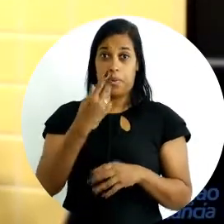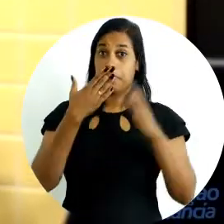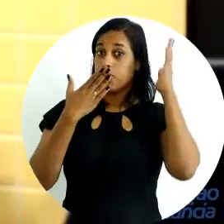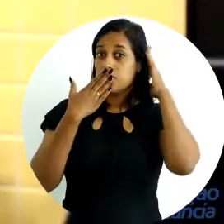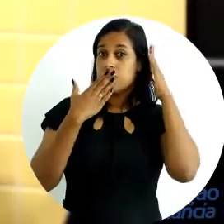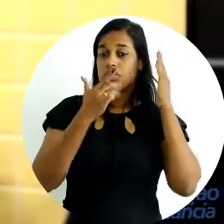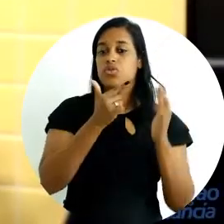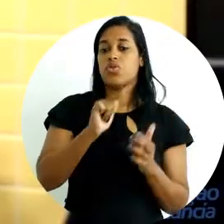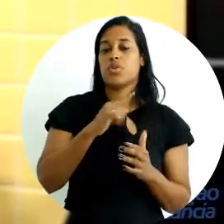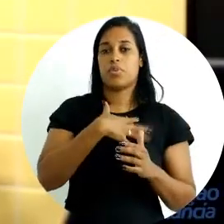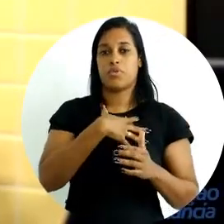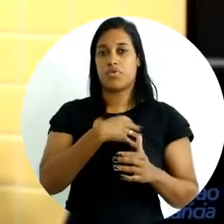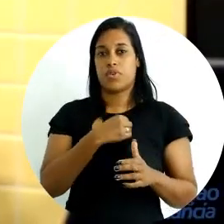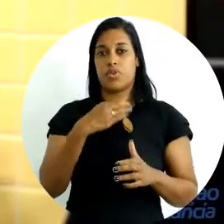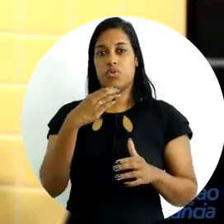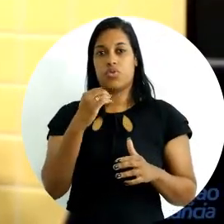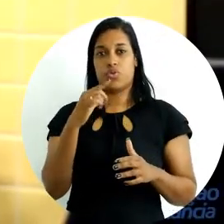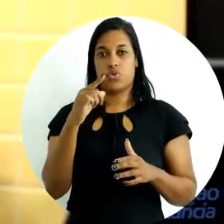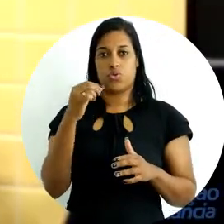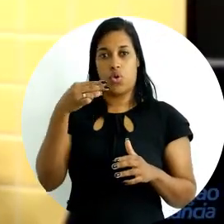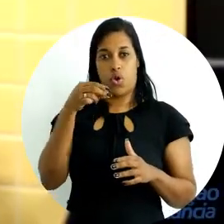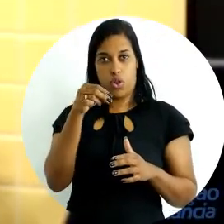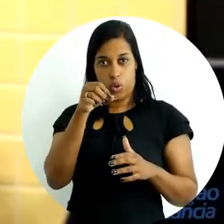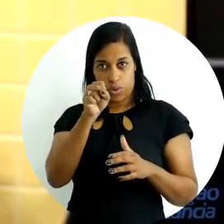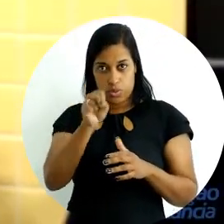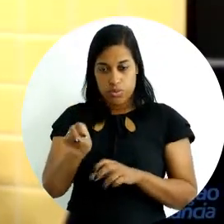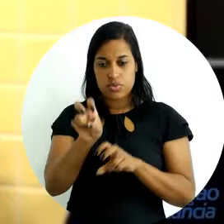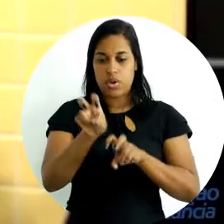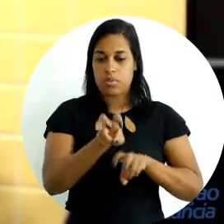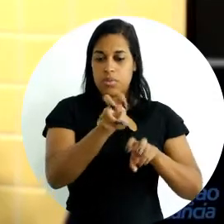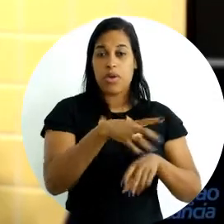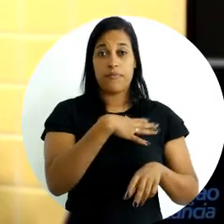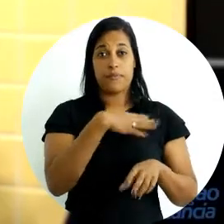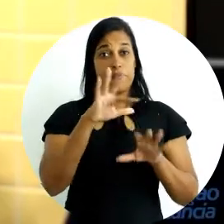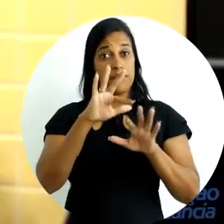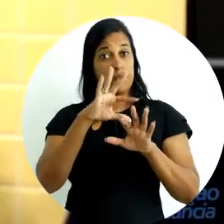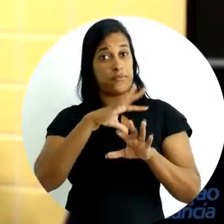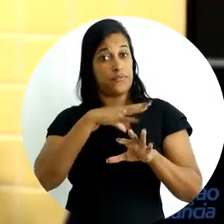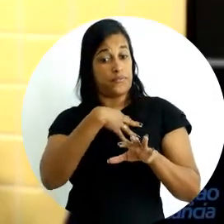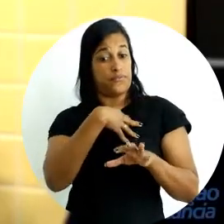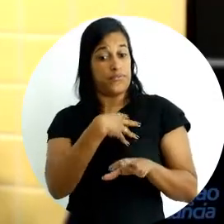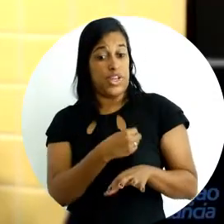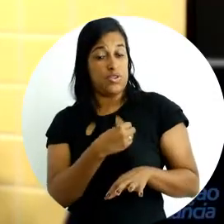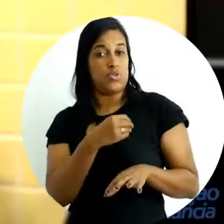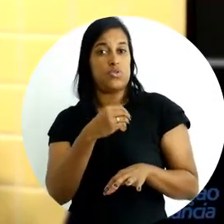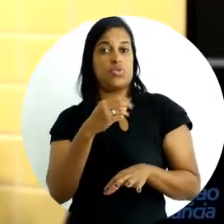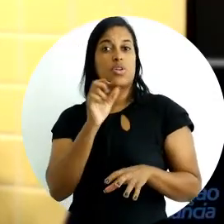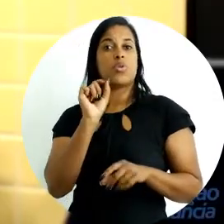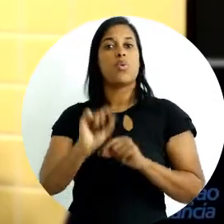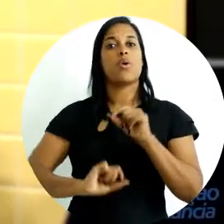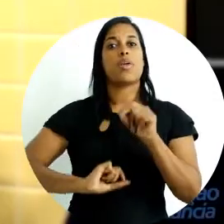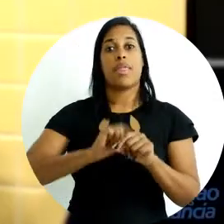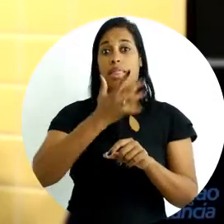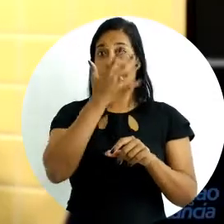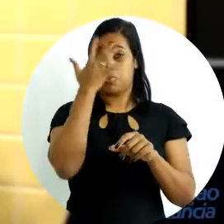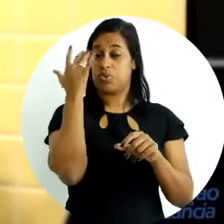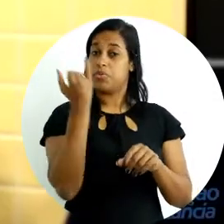dos colonos. Esses filhos dos colonos, na verdade, eram os filhos da elite colonial da época.